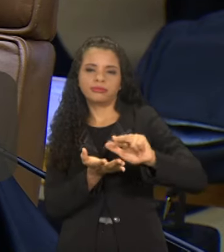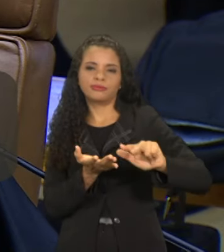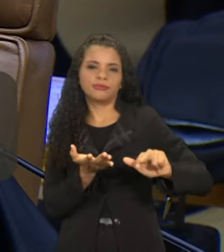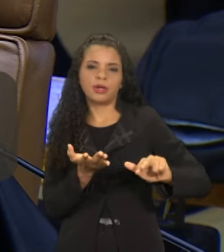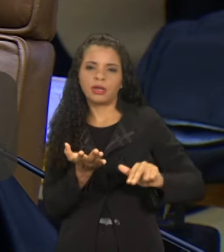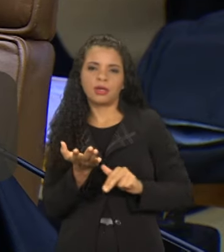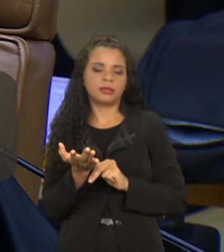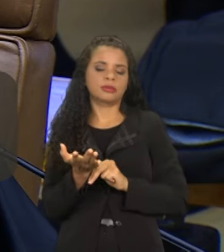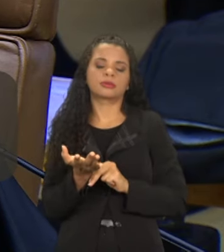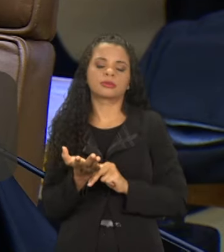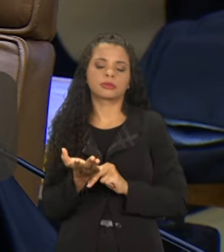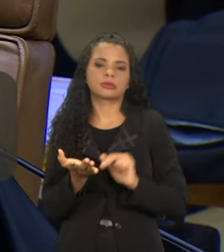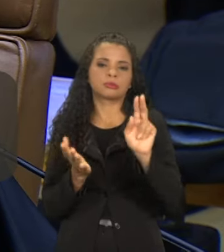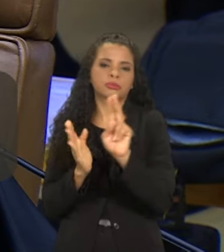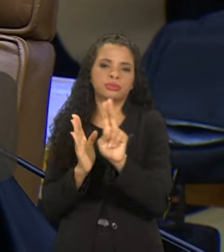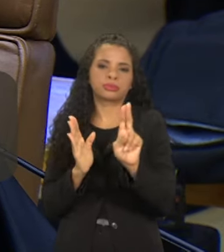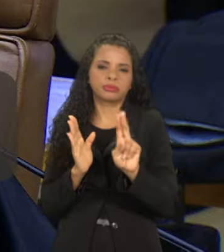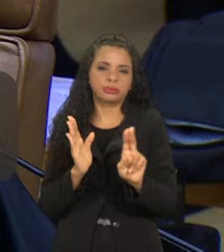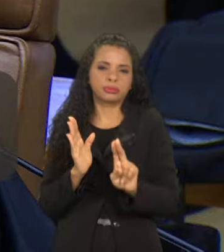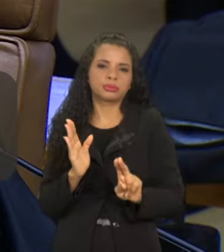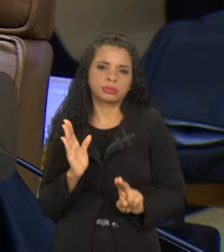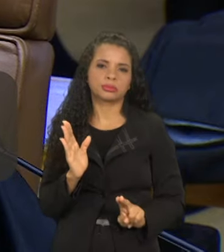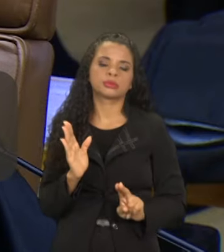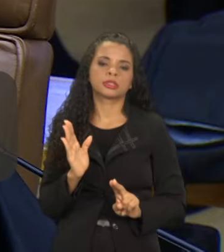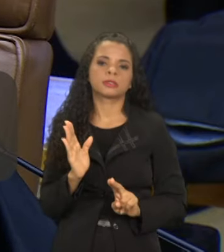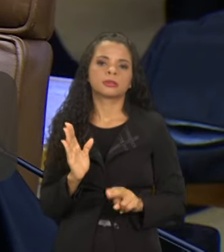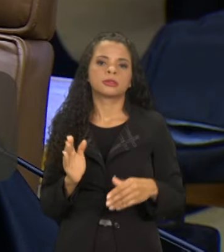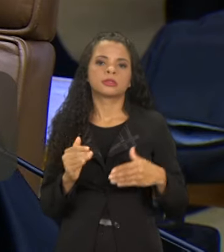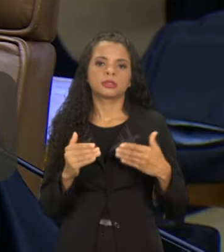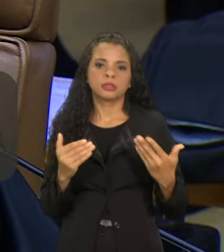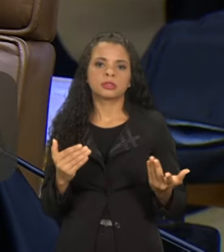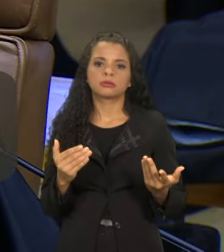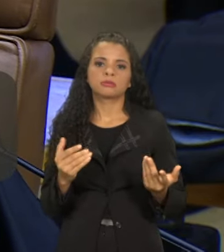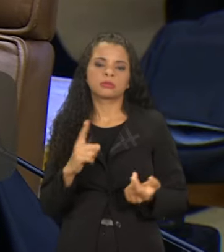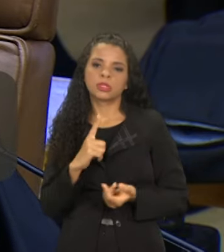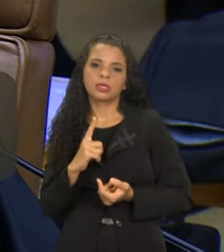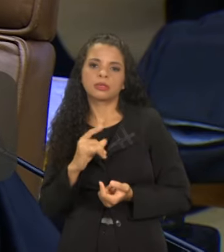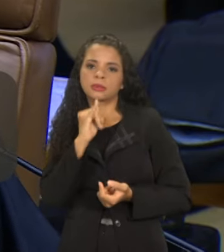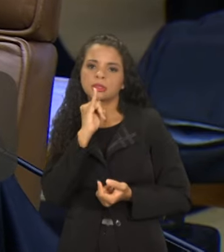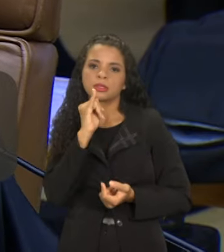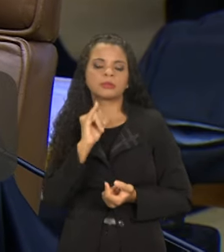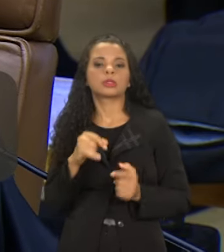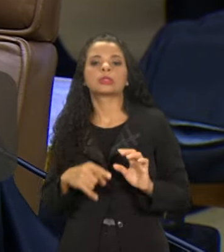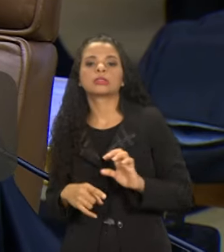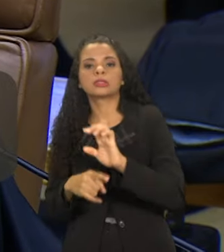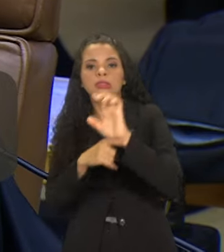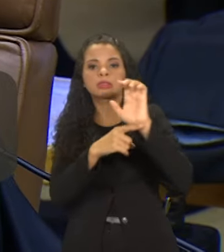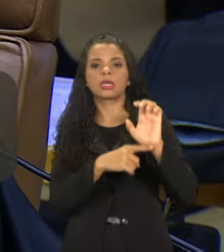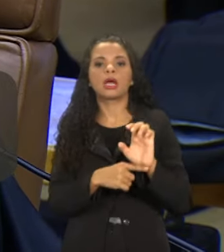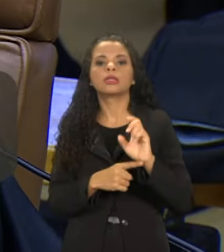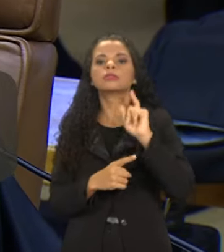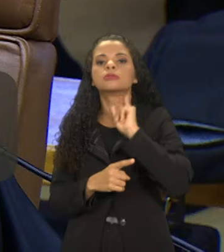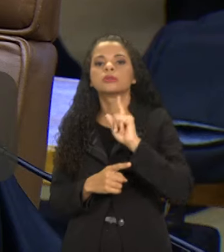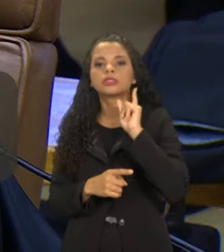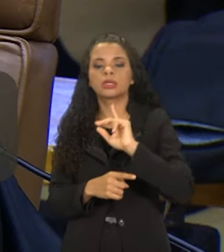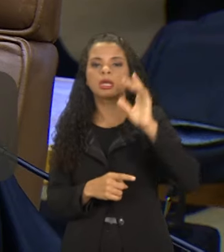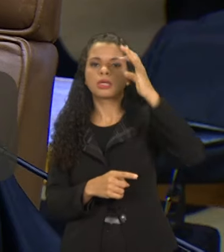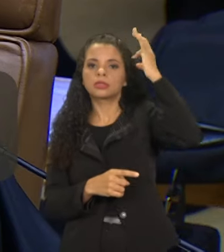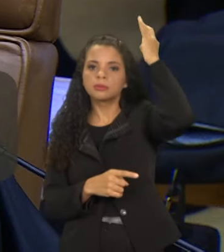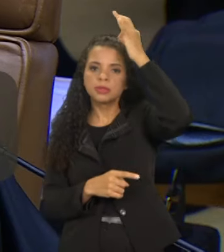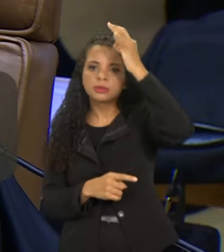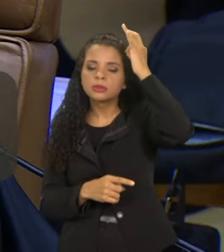anuente, portanto, entre as comprometentes, a União, os estados de Minas Gerais, Espírito Santo,